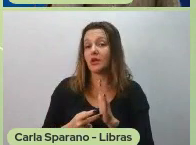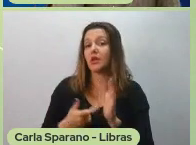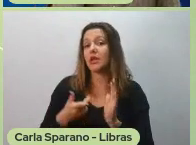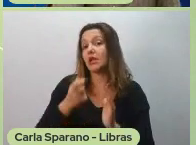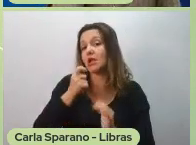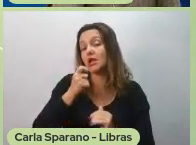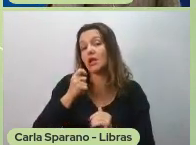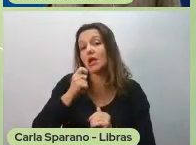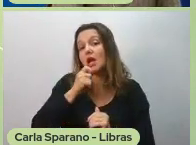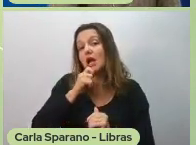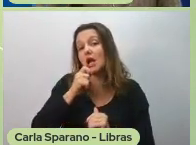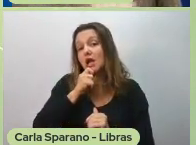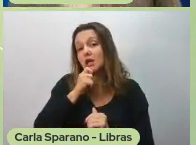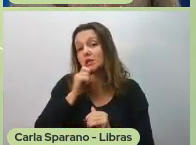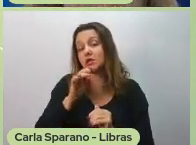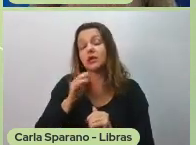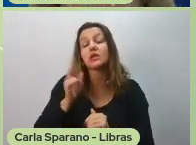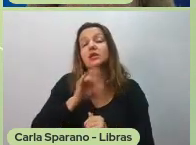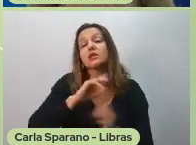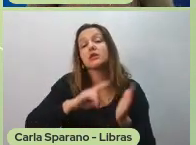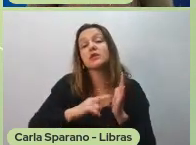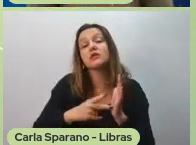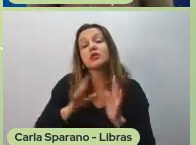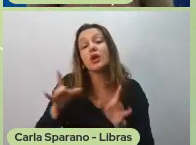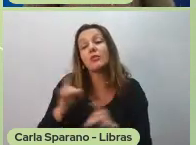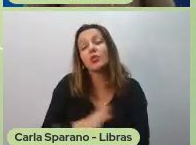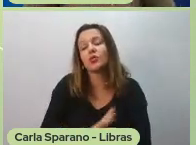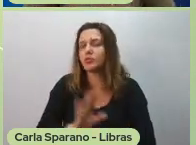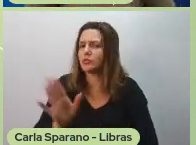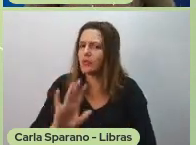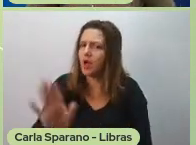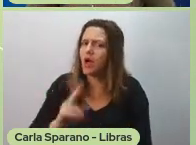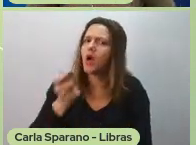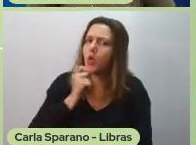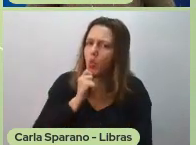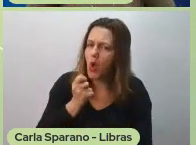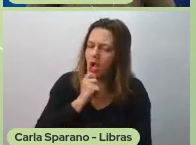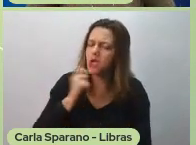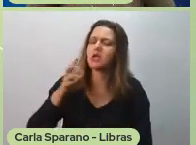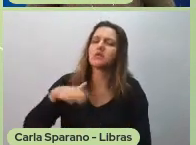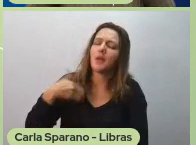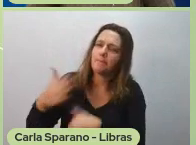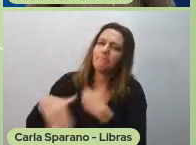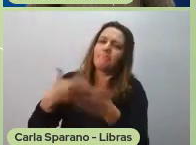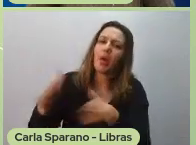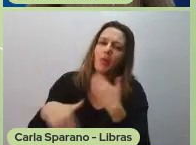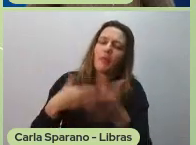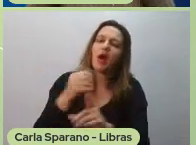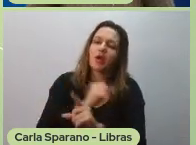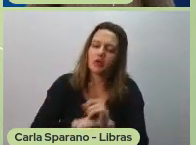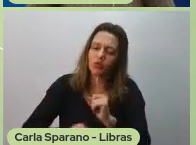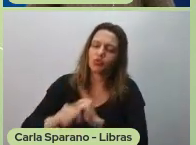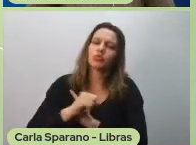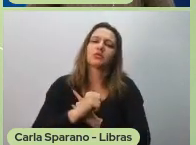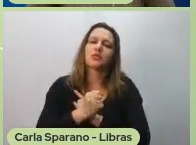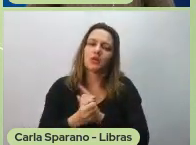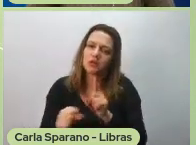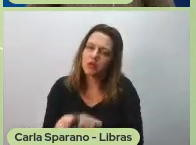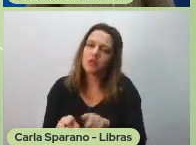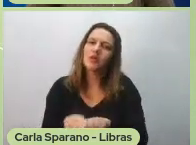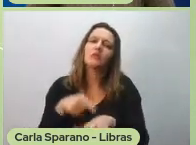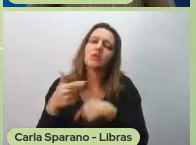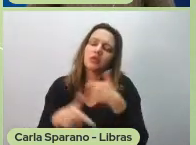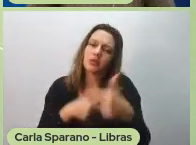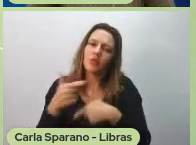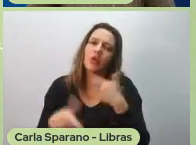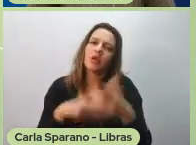enorme na sociedade, carregado pelas pessoas para trabalhar dentro das organizações,